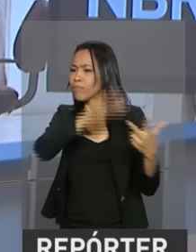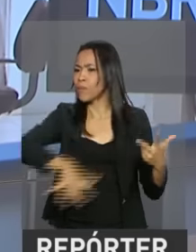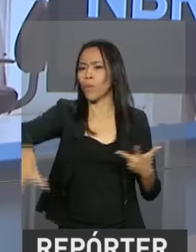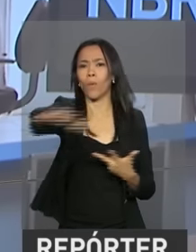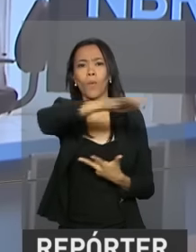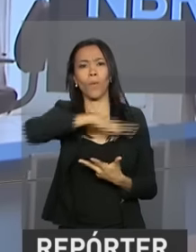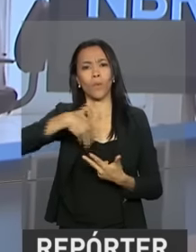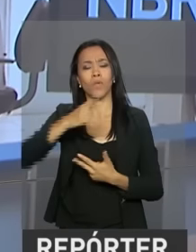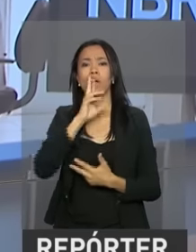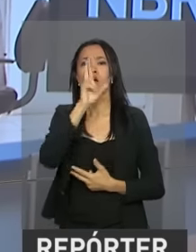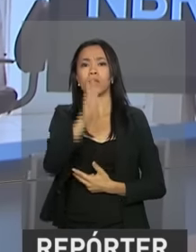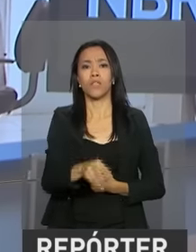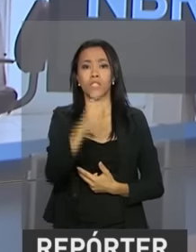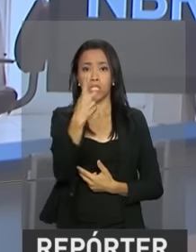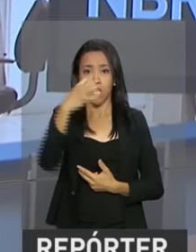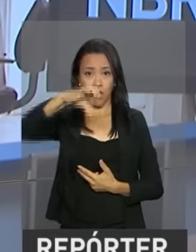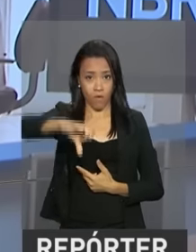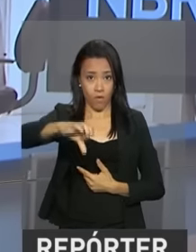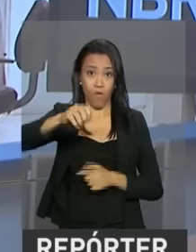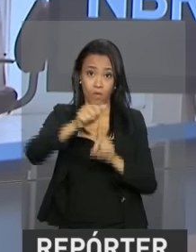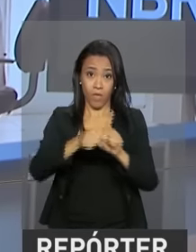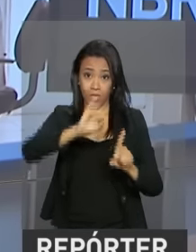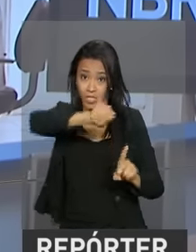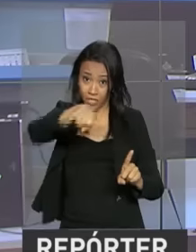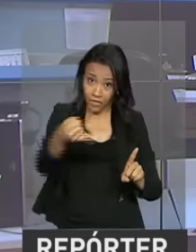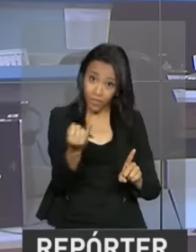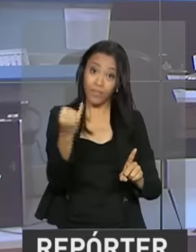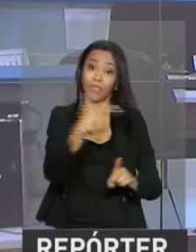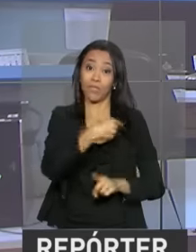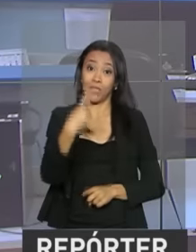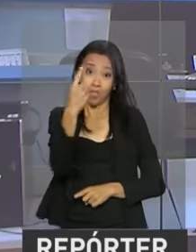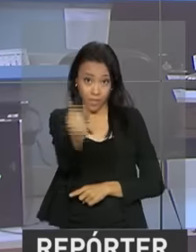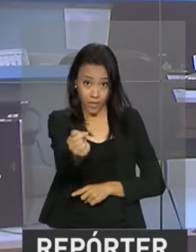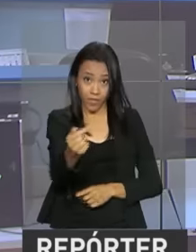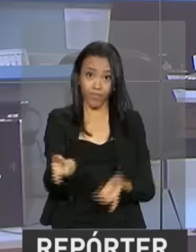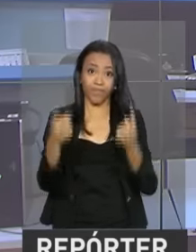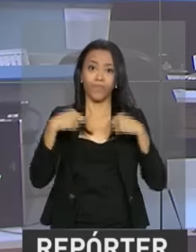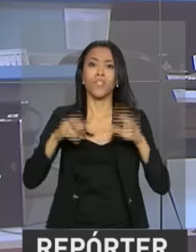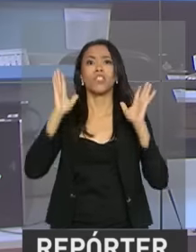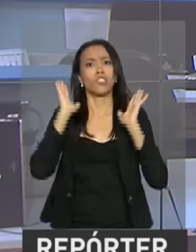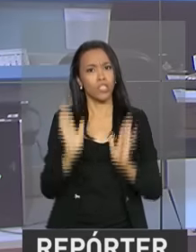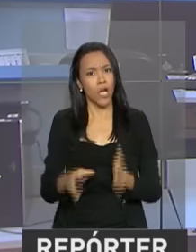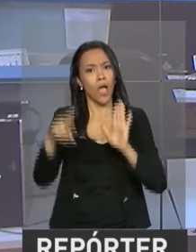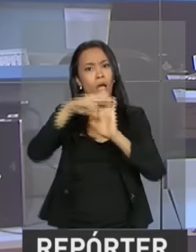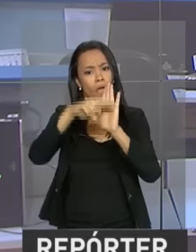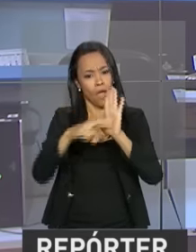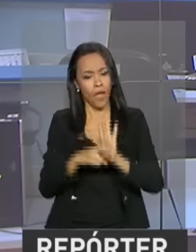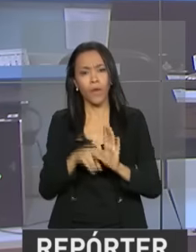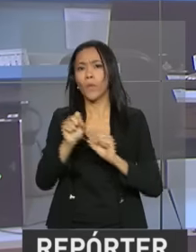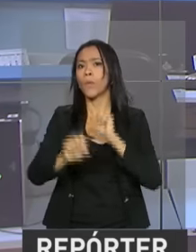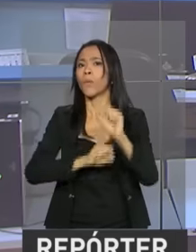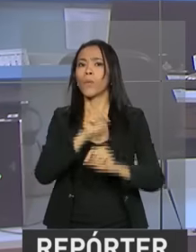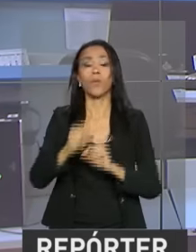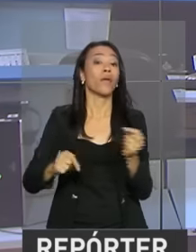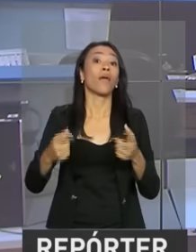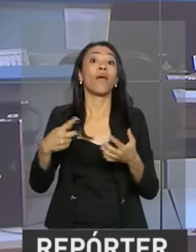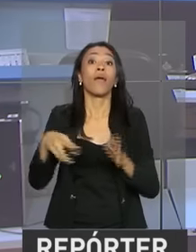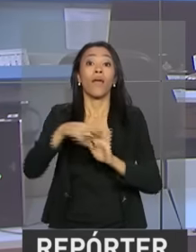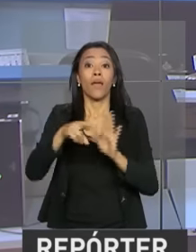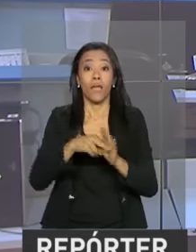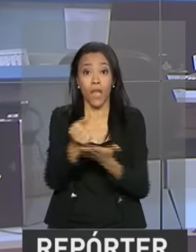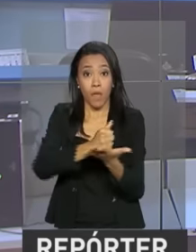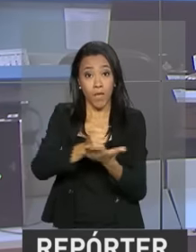previsto para 19 de janeiro de 2017 já estão valendo as regras para remédios à base de duas